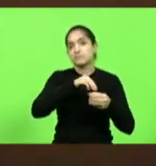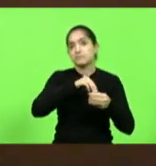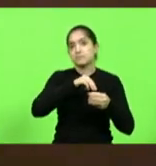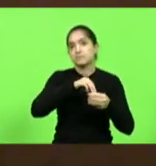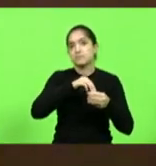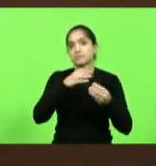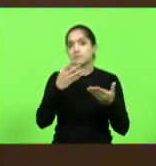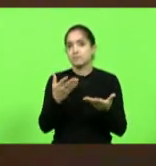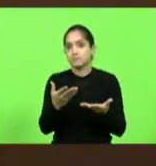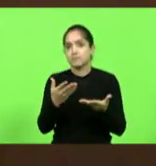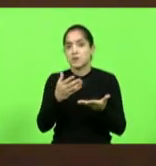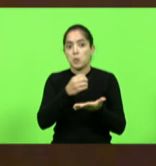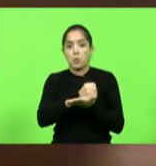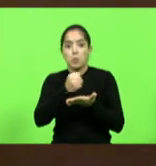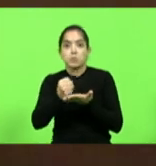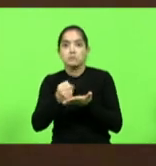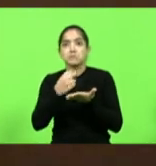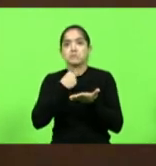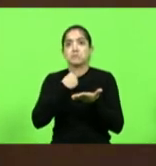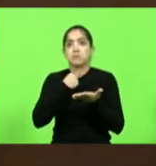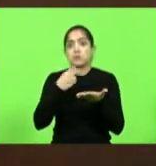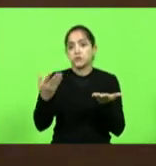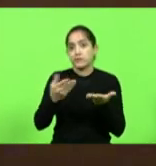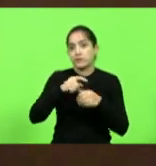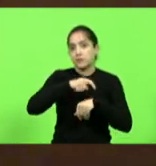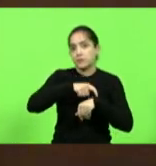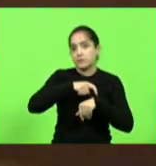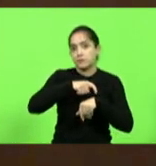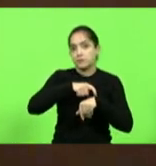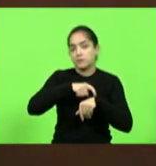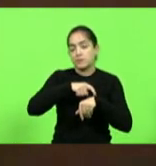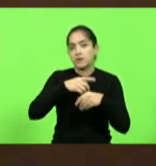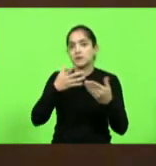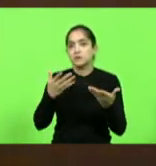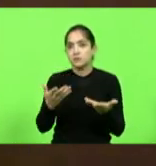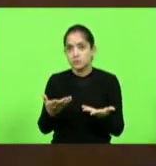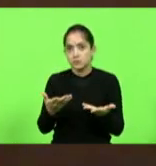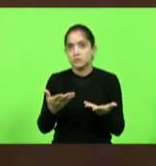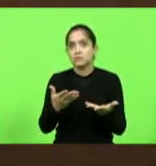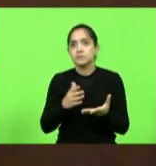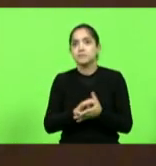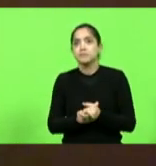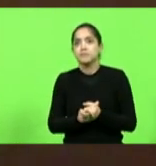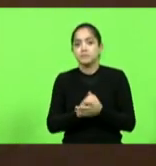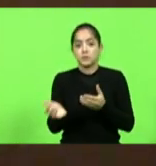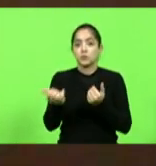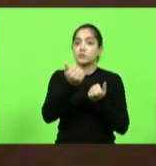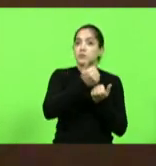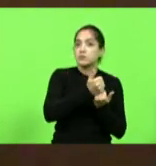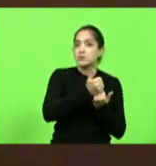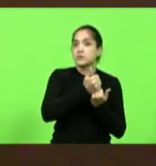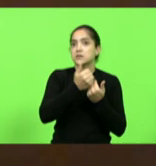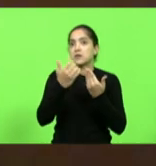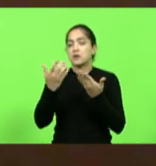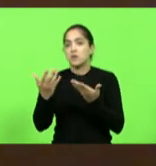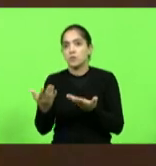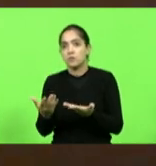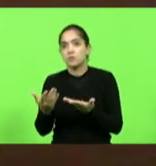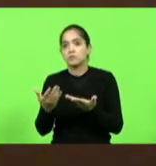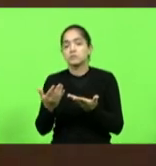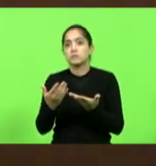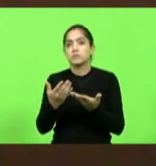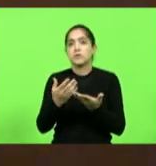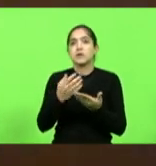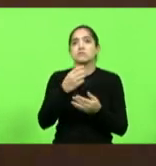pode contratar nesse momento, além do quadro que já tem, por mera substituição, tendo em conta o artigo 37